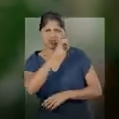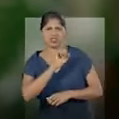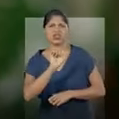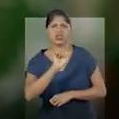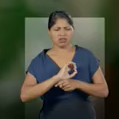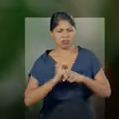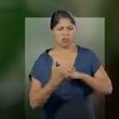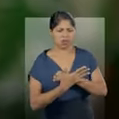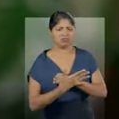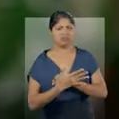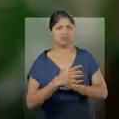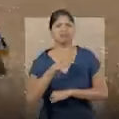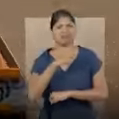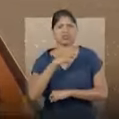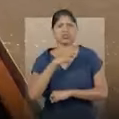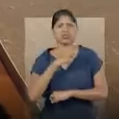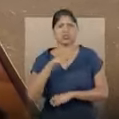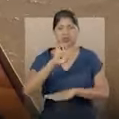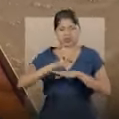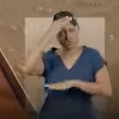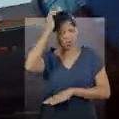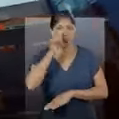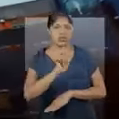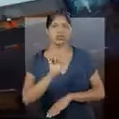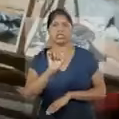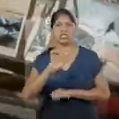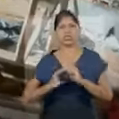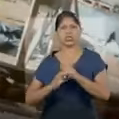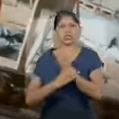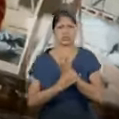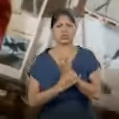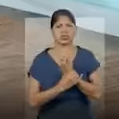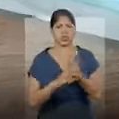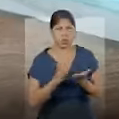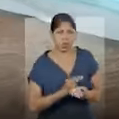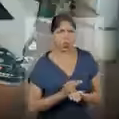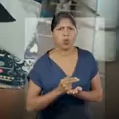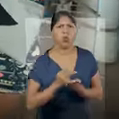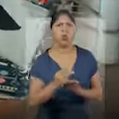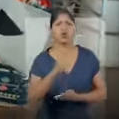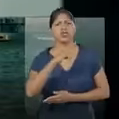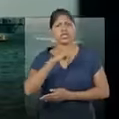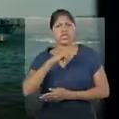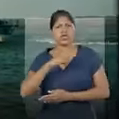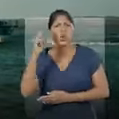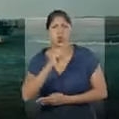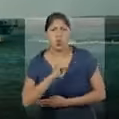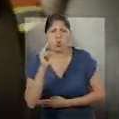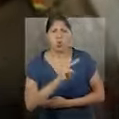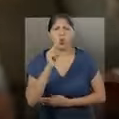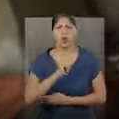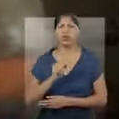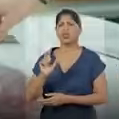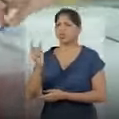da pandemia. O estado do Pará conseguiu assegurar com que continuasse havendo a aceleração da